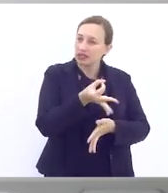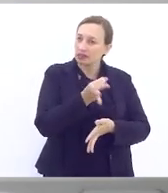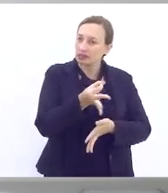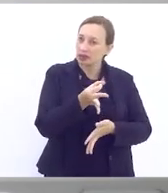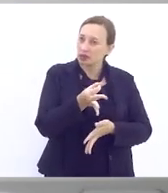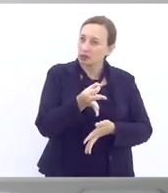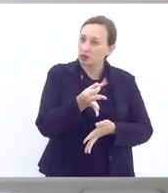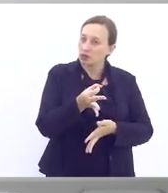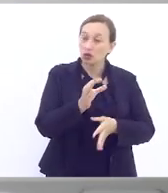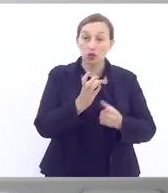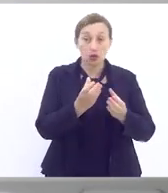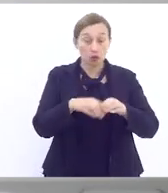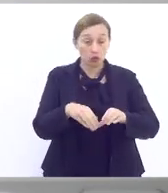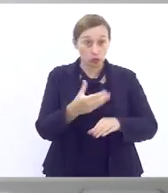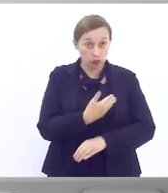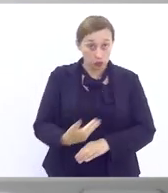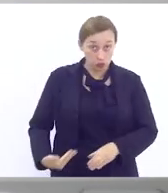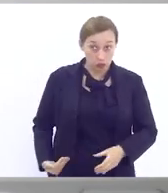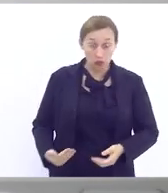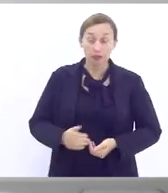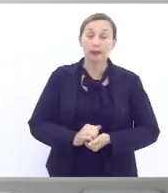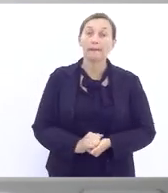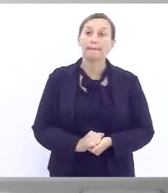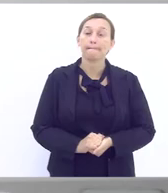o concurso público